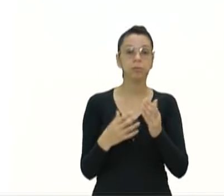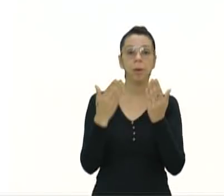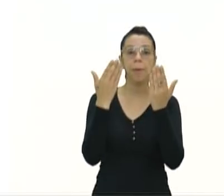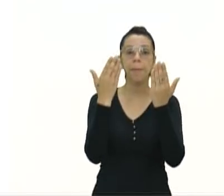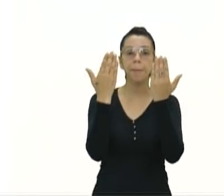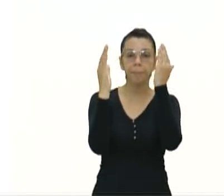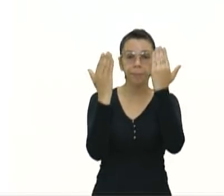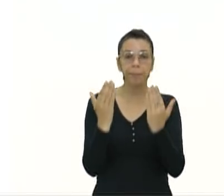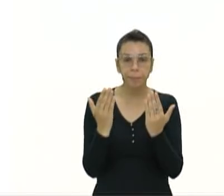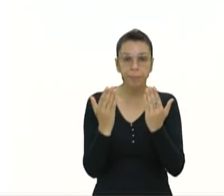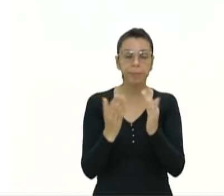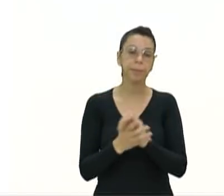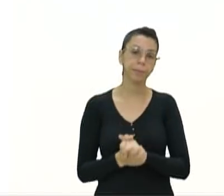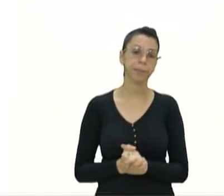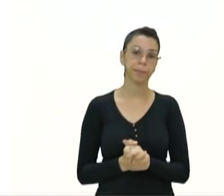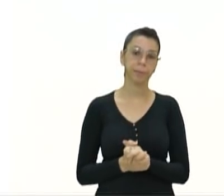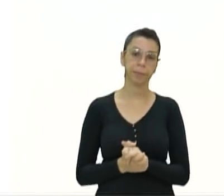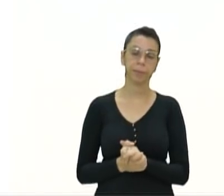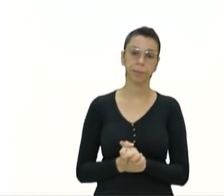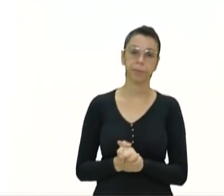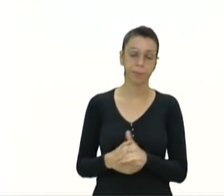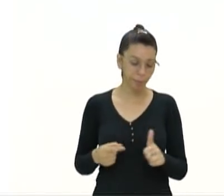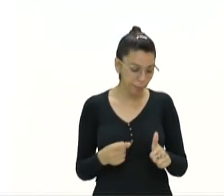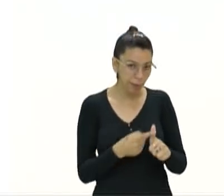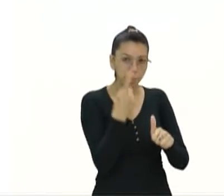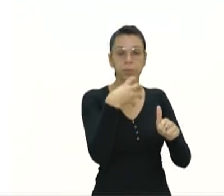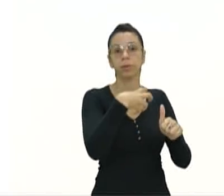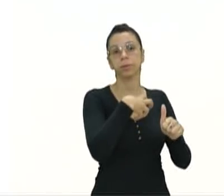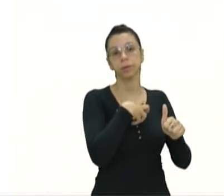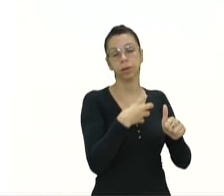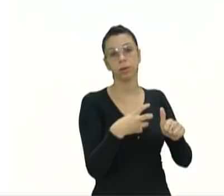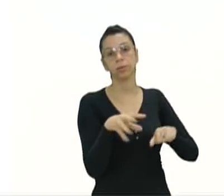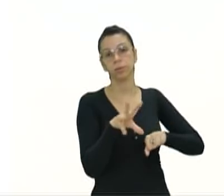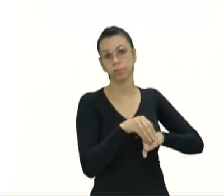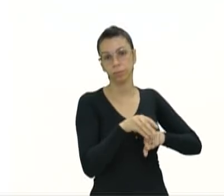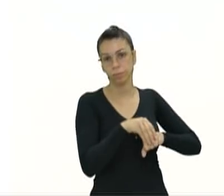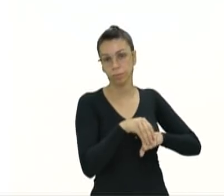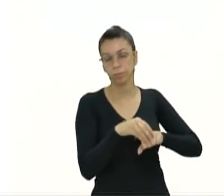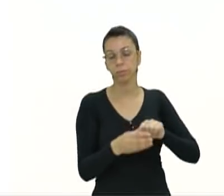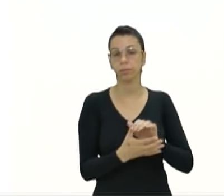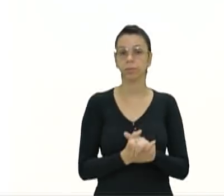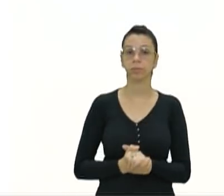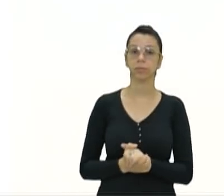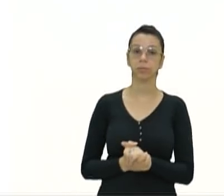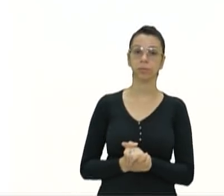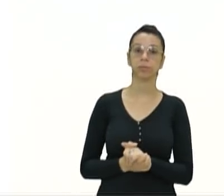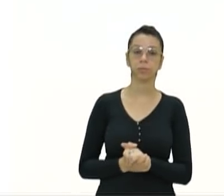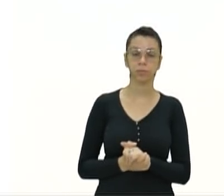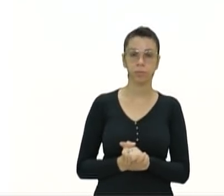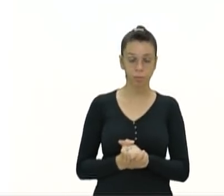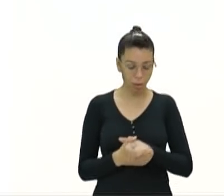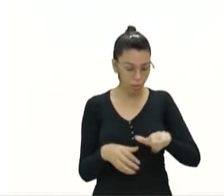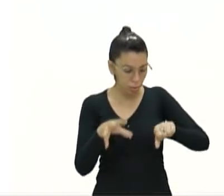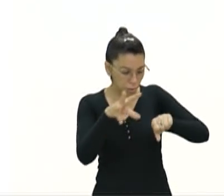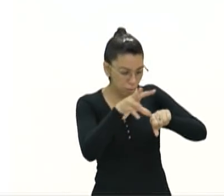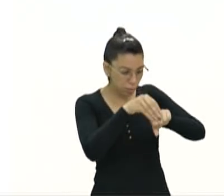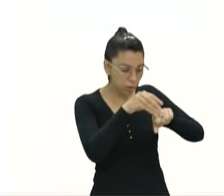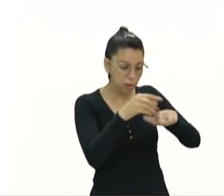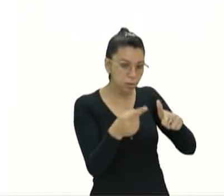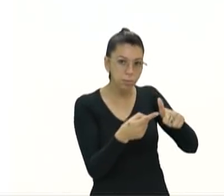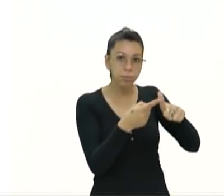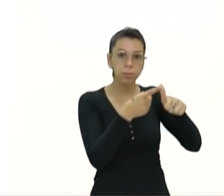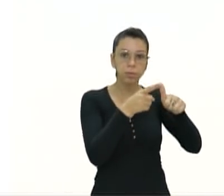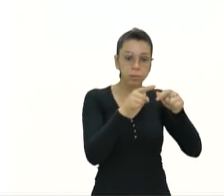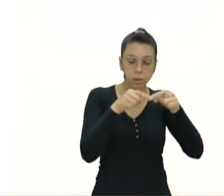a intuição é a primeira forma de conhecer. Só que a partir da intuição, o que a gente faz com isso? A gente elabora através